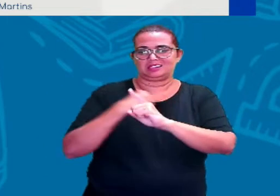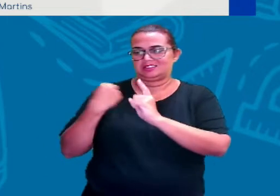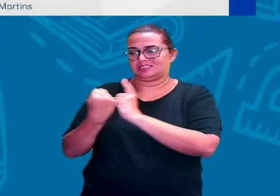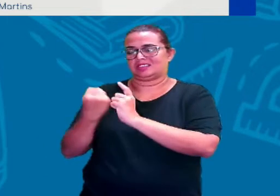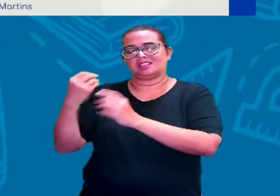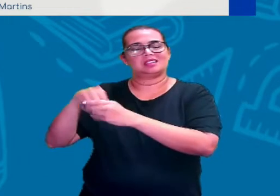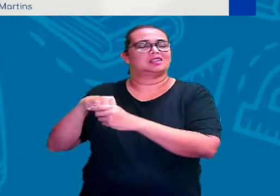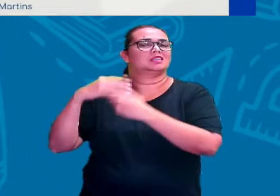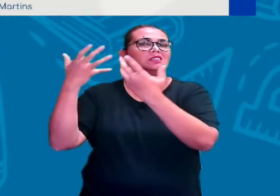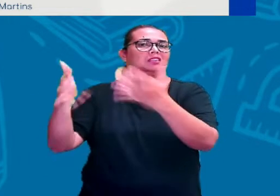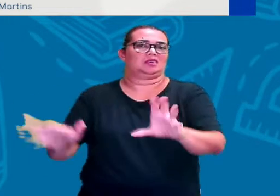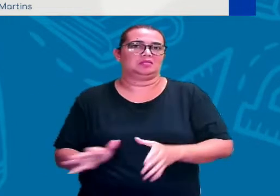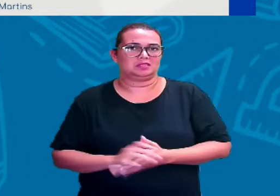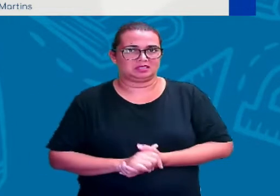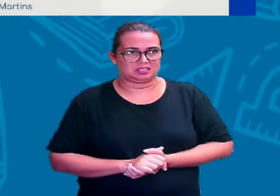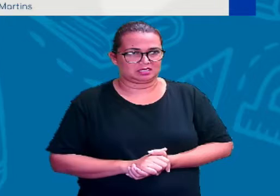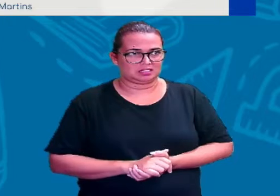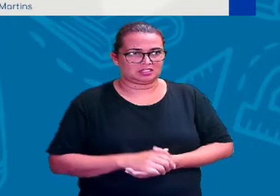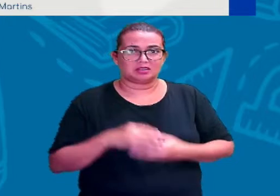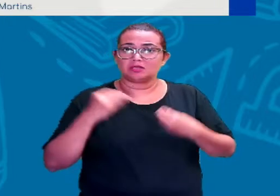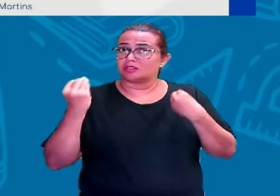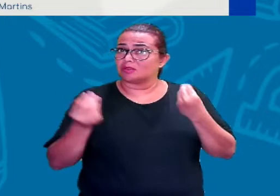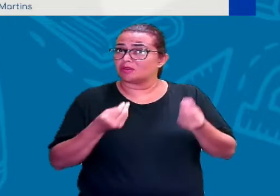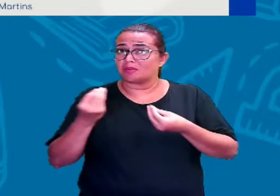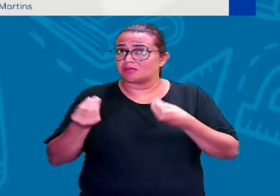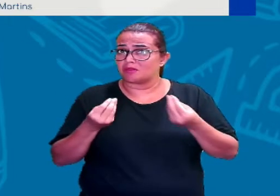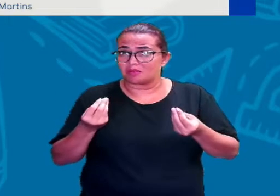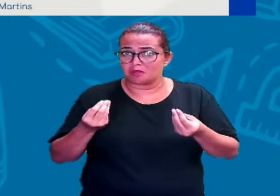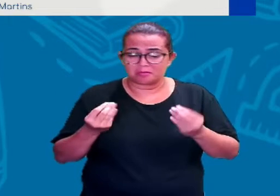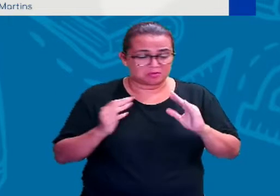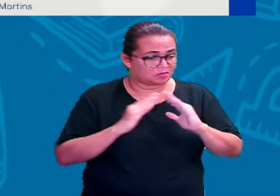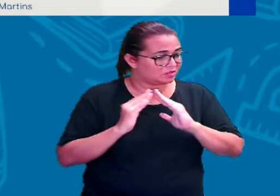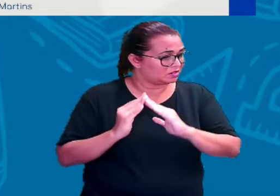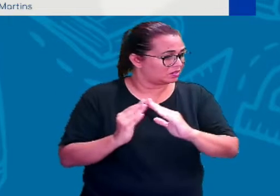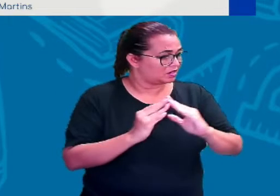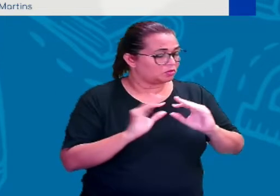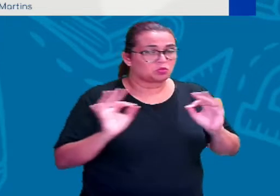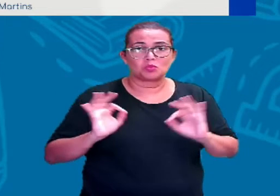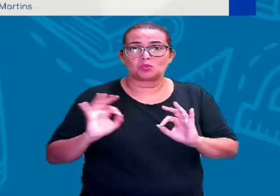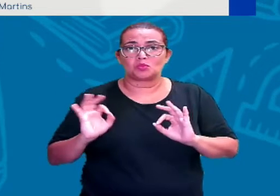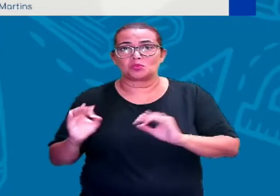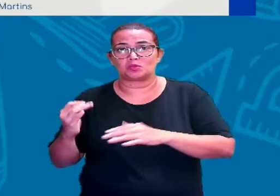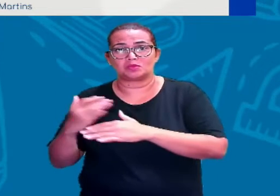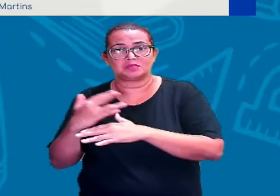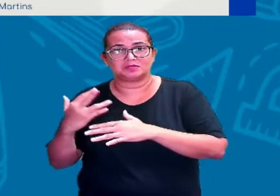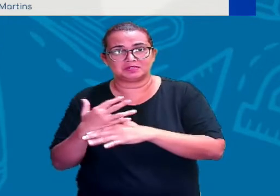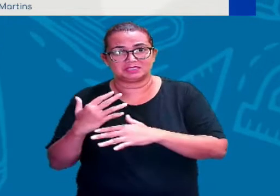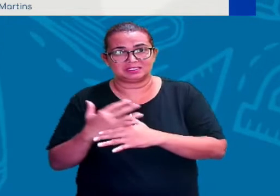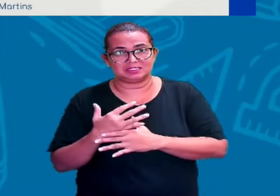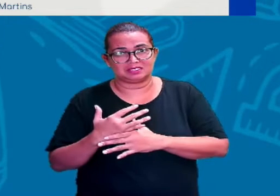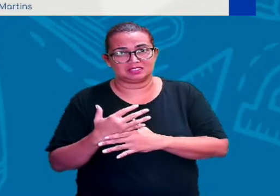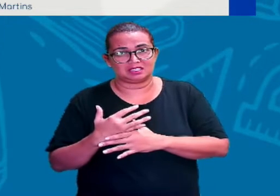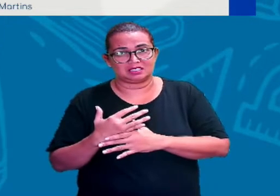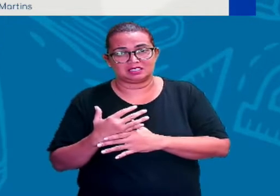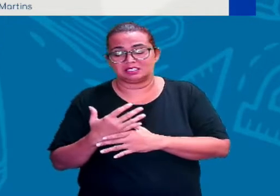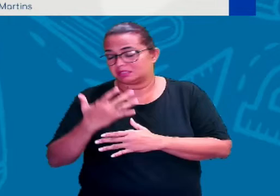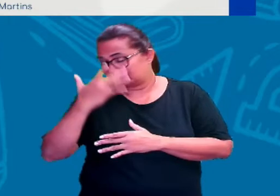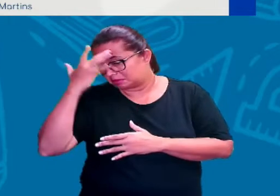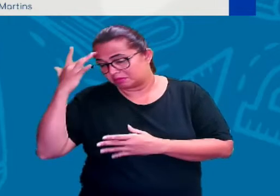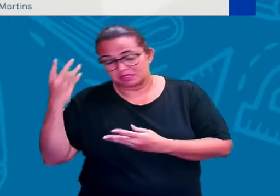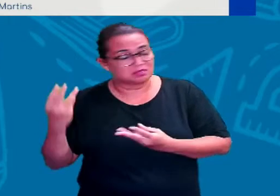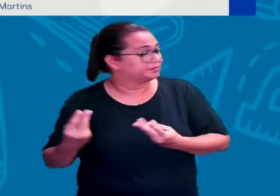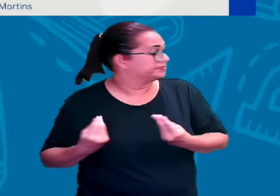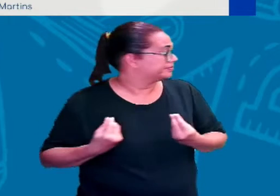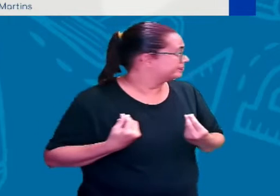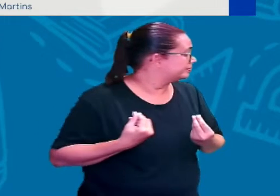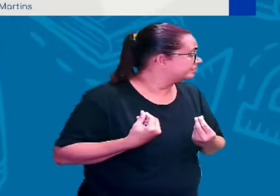movimento, né, de as pessoas negras não terem o direito à moradia, morar nas cidades, é um dos fatores